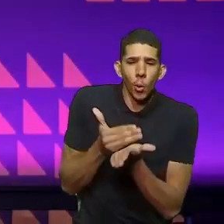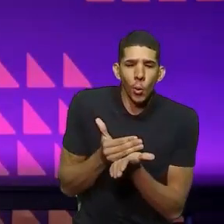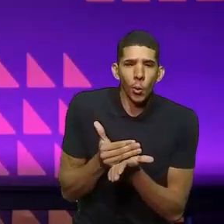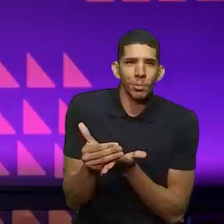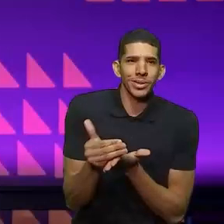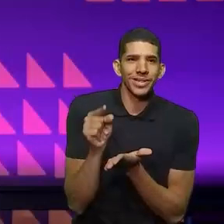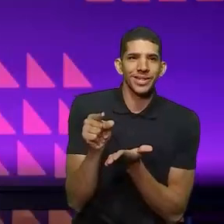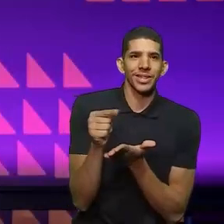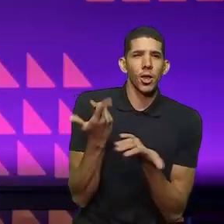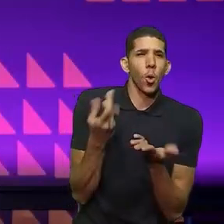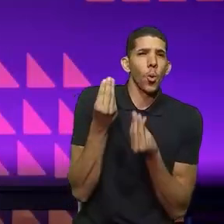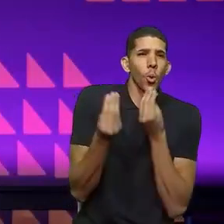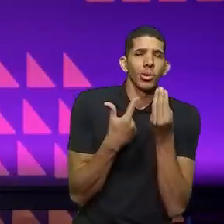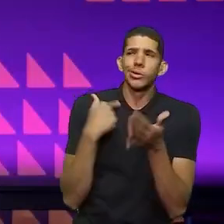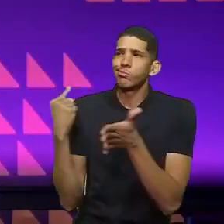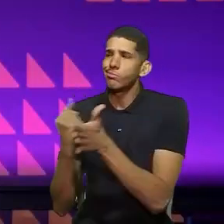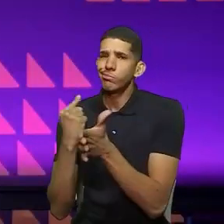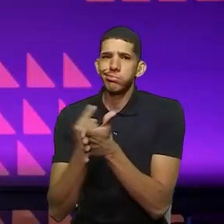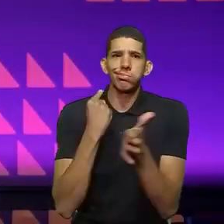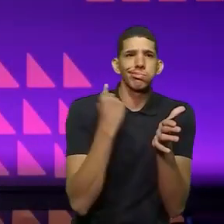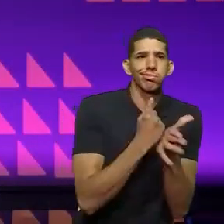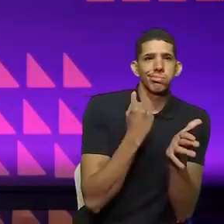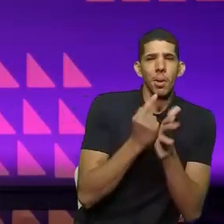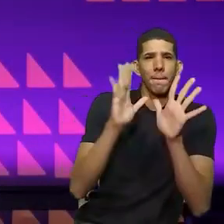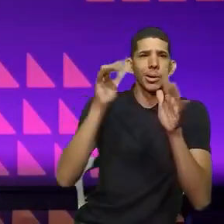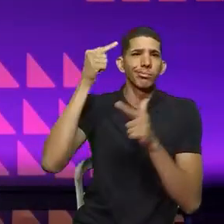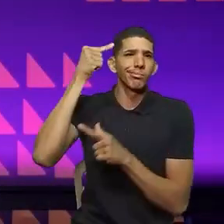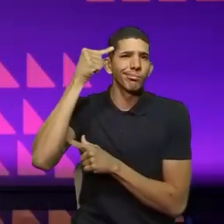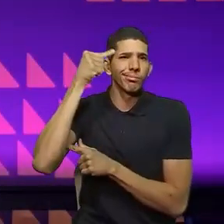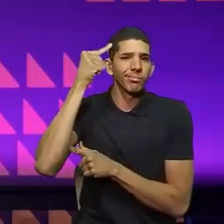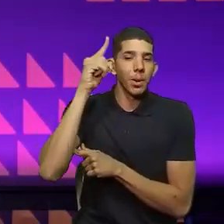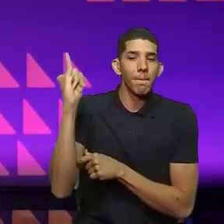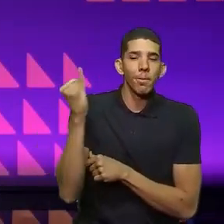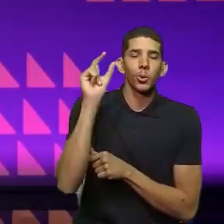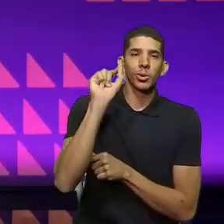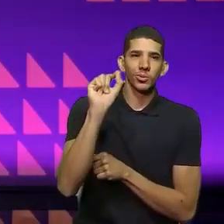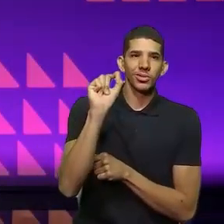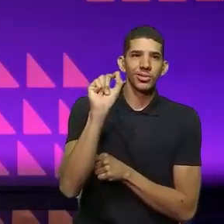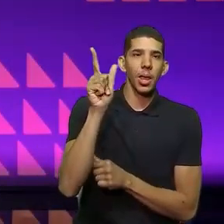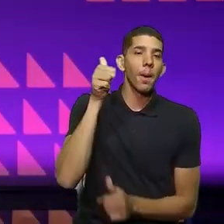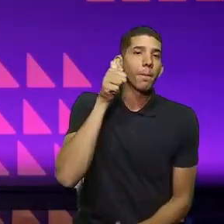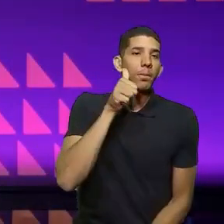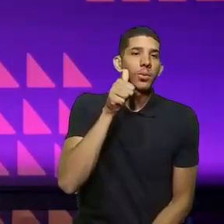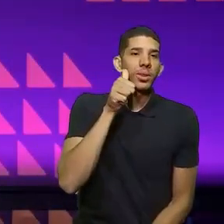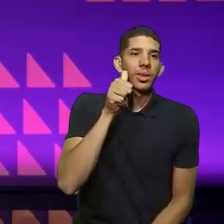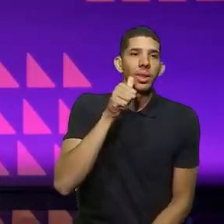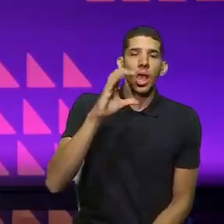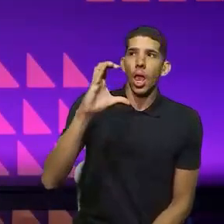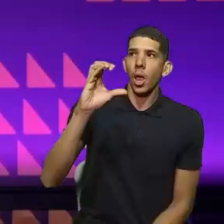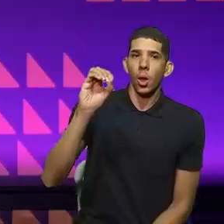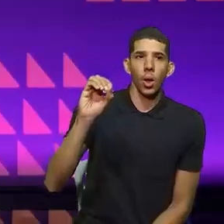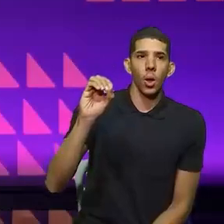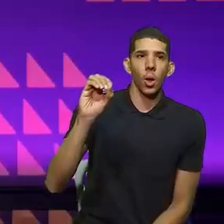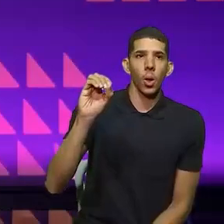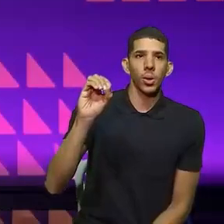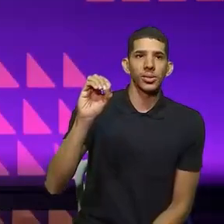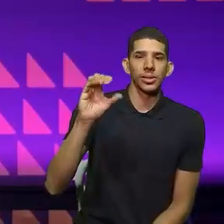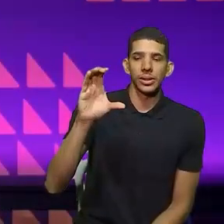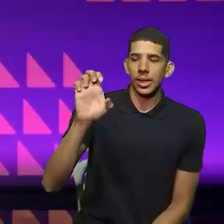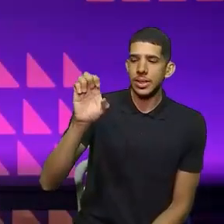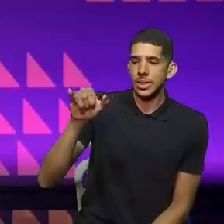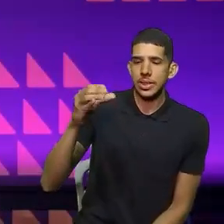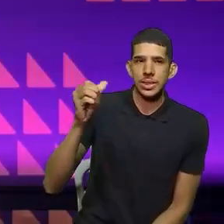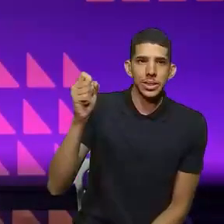começava. Mas eu acho que é importante começar pela Conceição, porque esse livro, ele nasce também